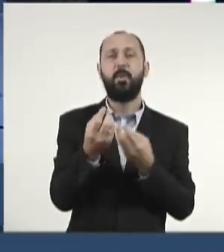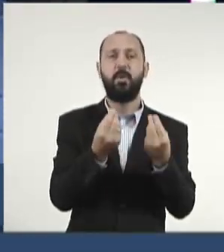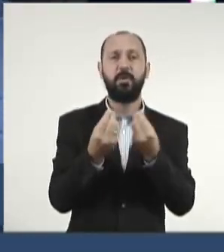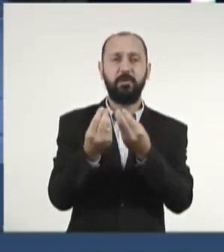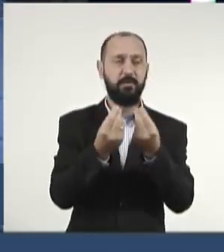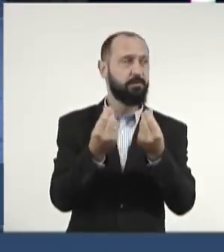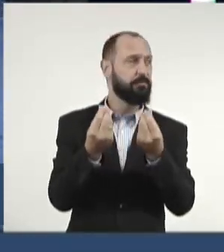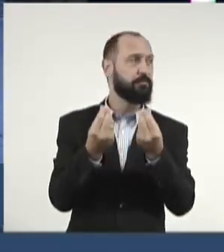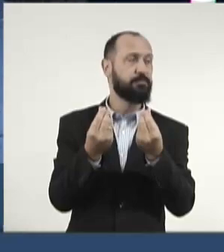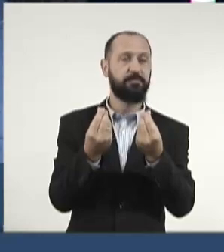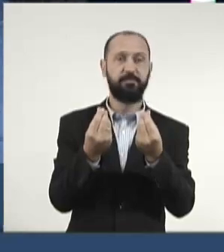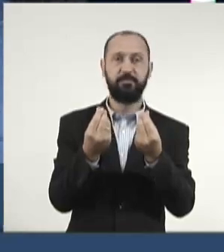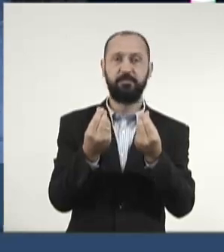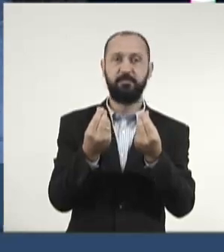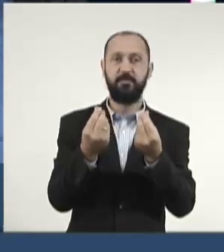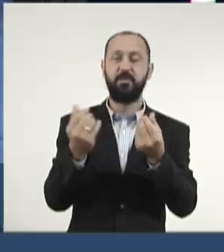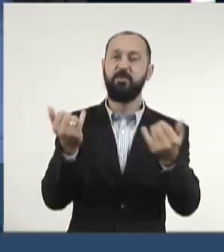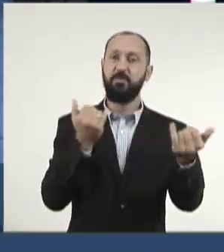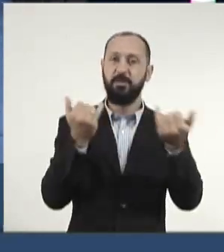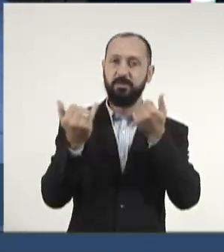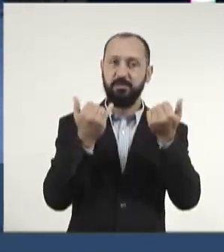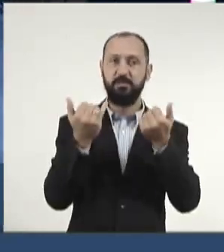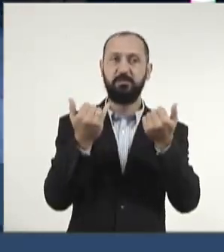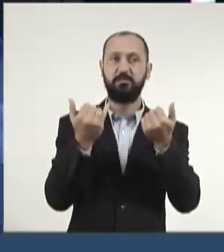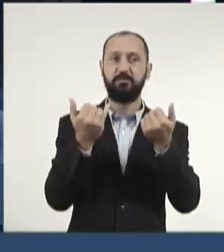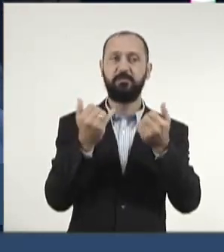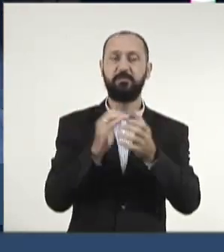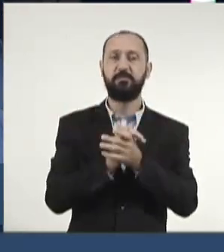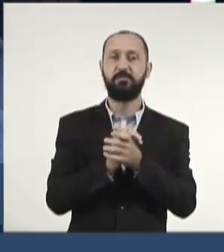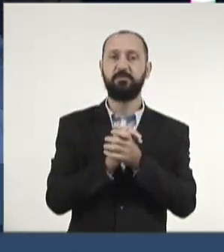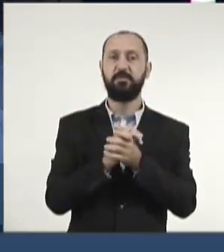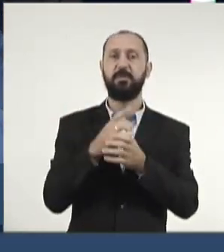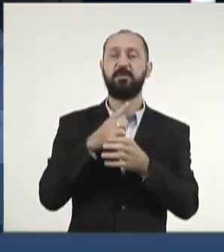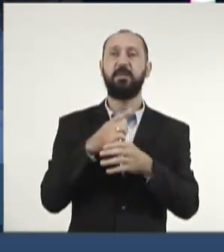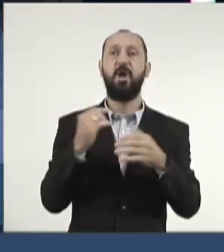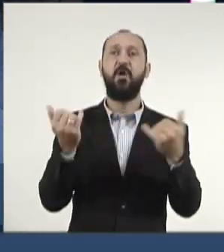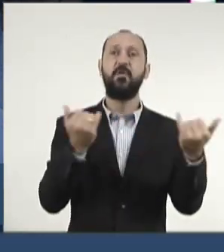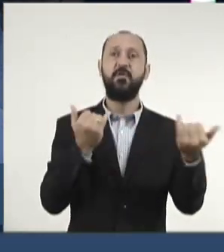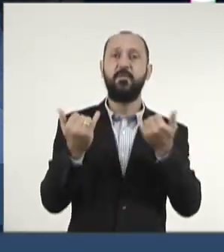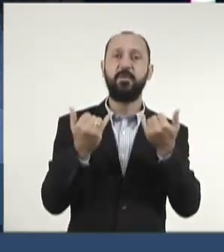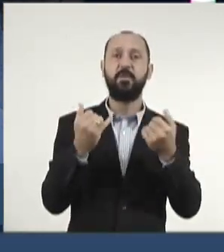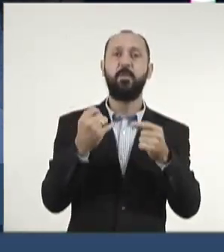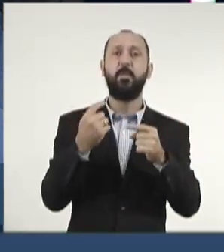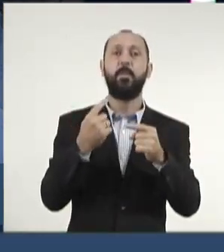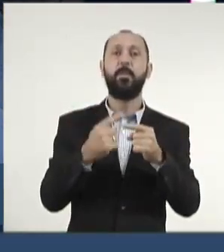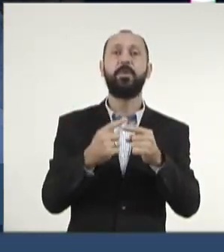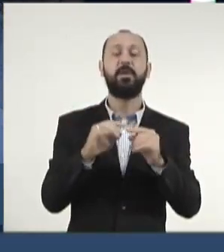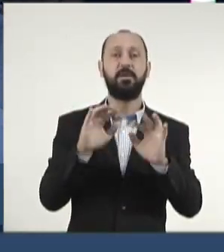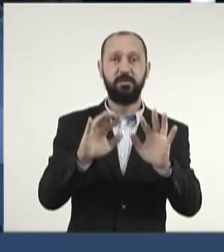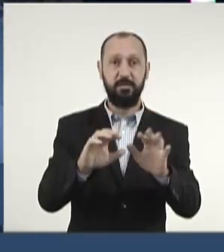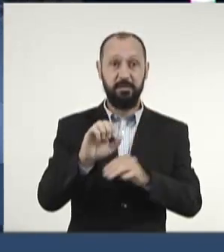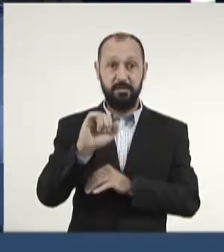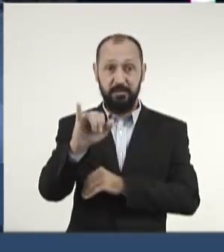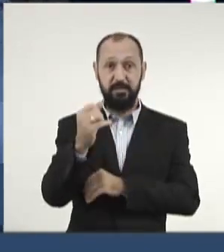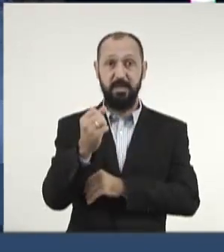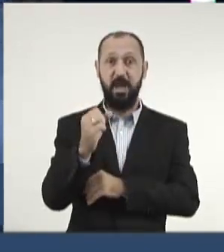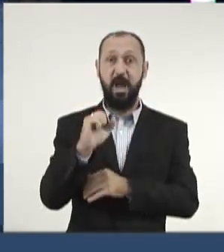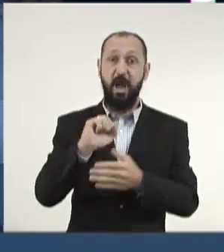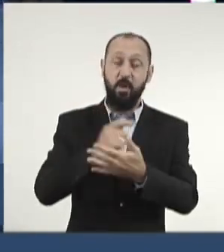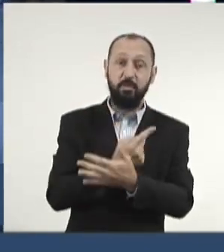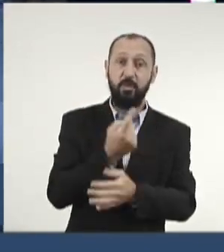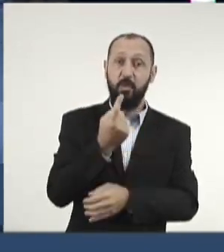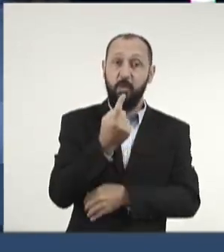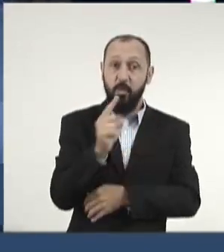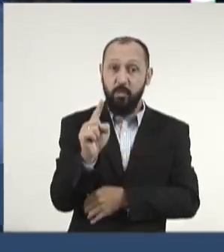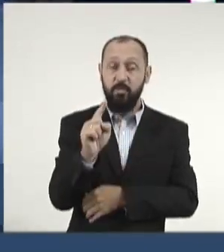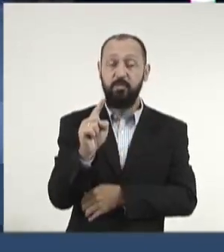a partir de dados técnicos, que a gente possa receber informações, porque se aconteceu um fato na